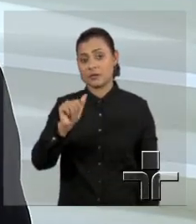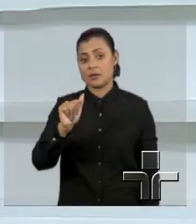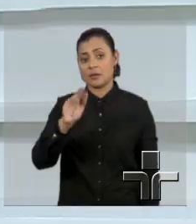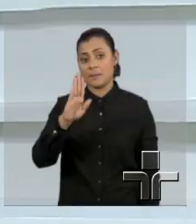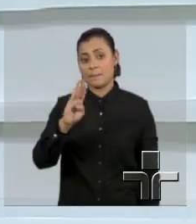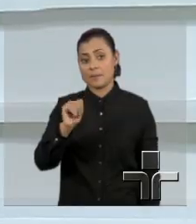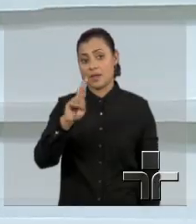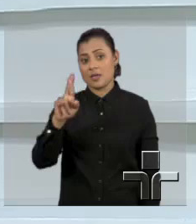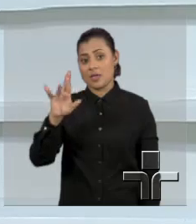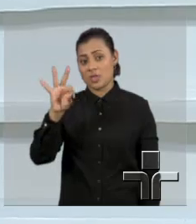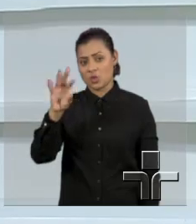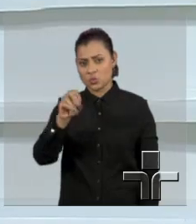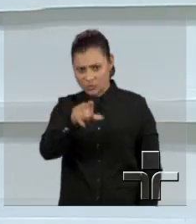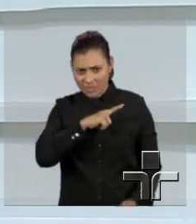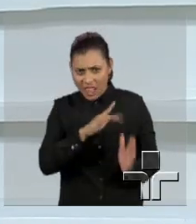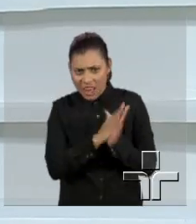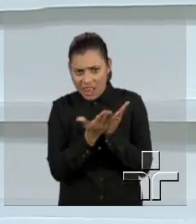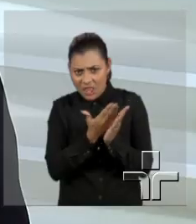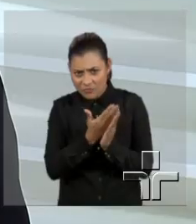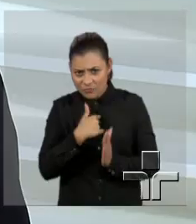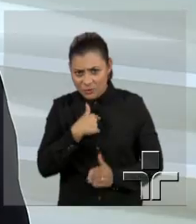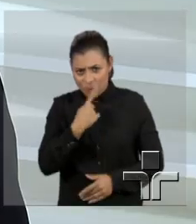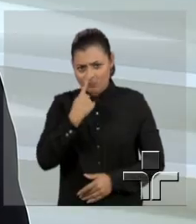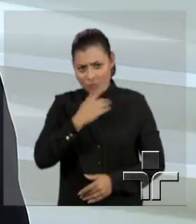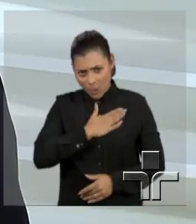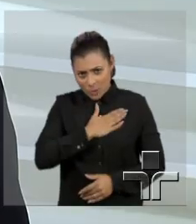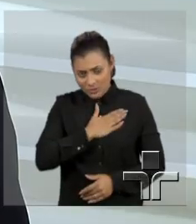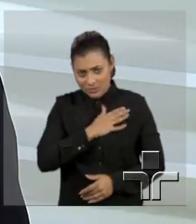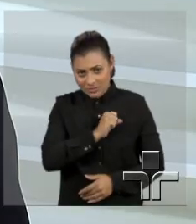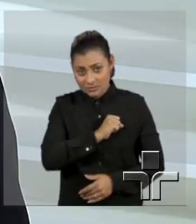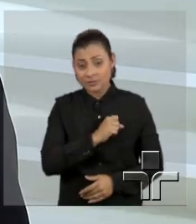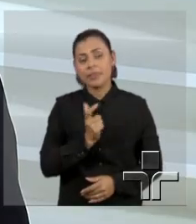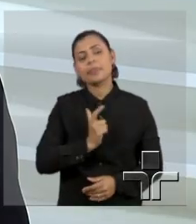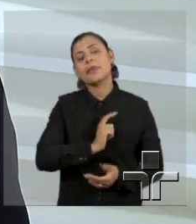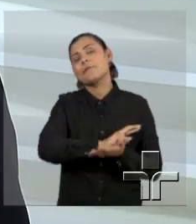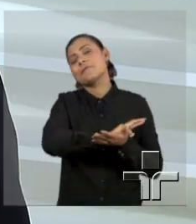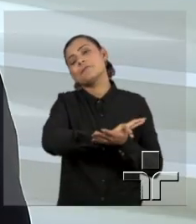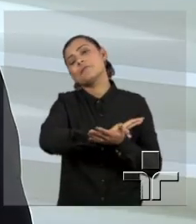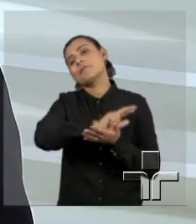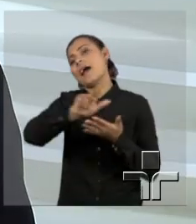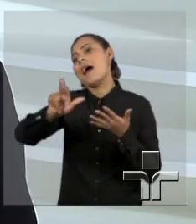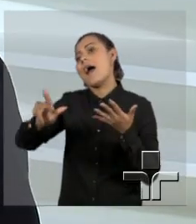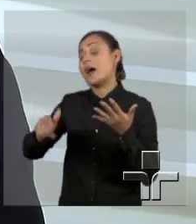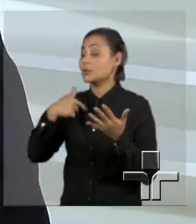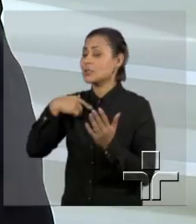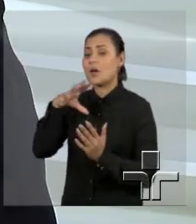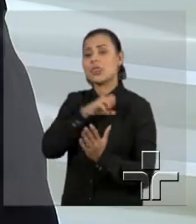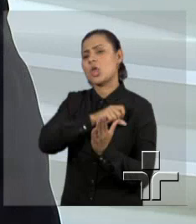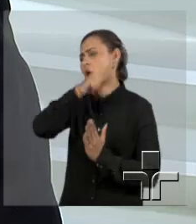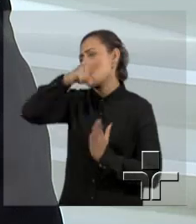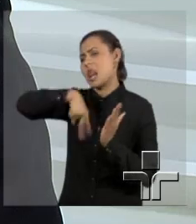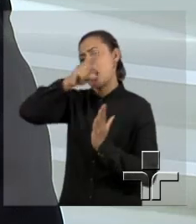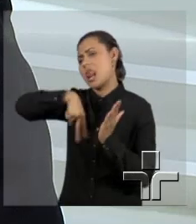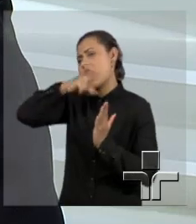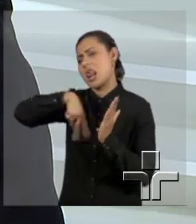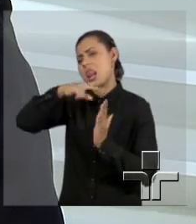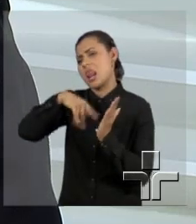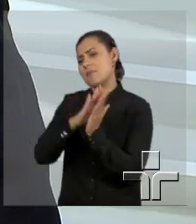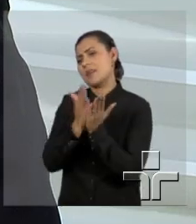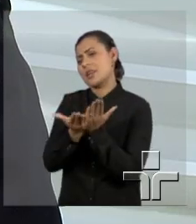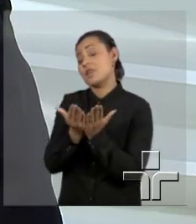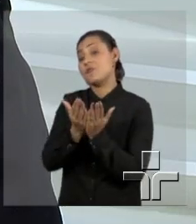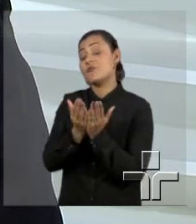o senhor tem um livro de cabeceira? Eu tenho muitos. Eu sou assim, eu leio muitos livros ao mesmo